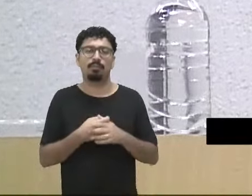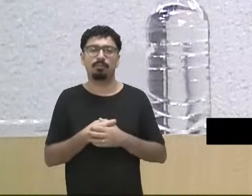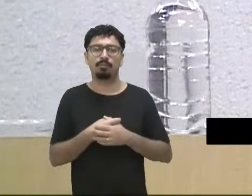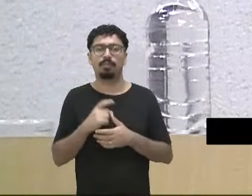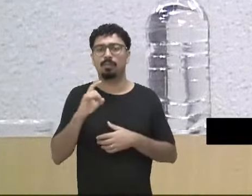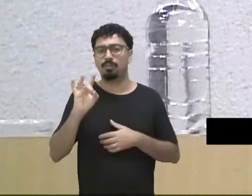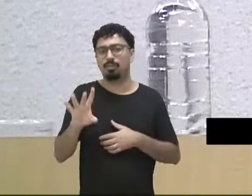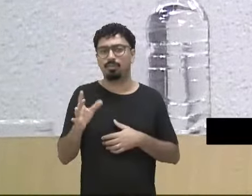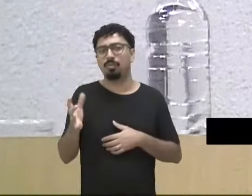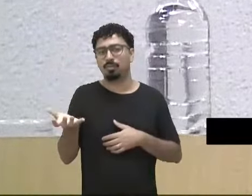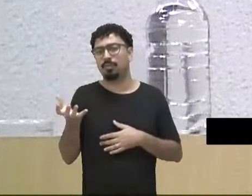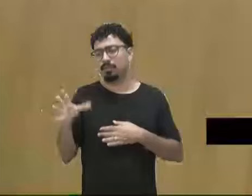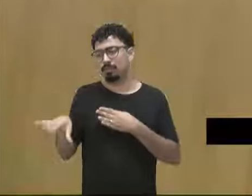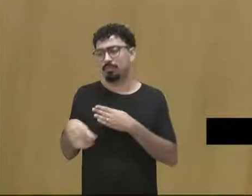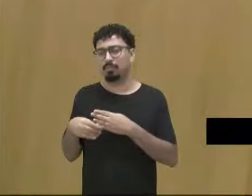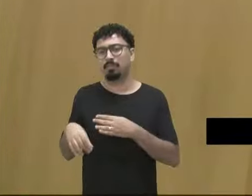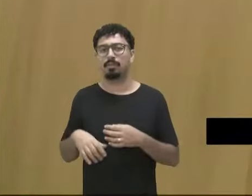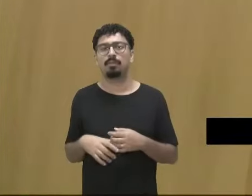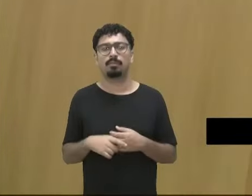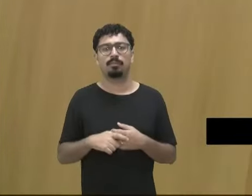isso. Gostaria de complementar, presidente.